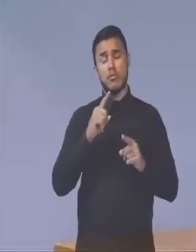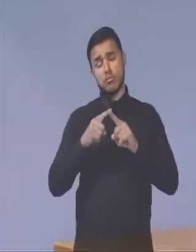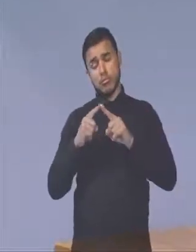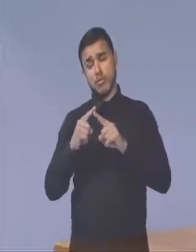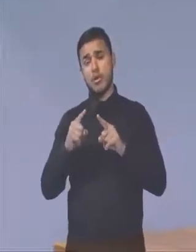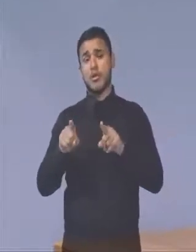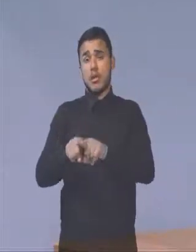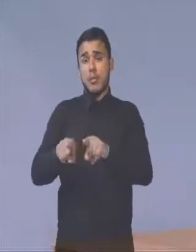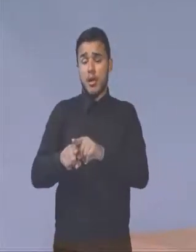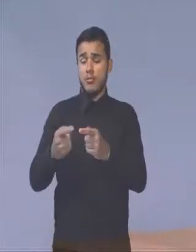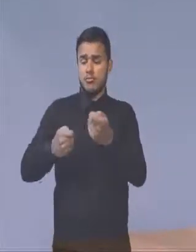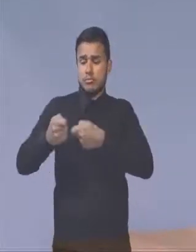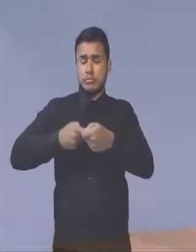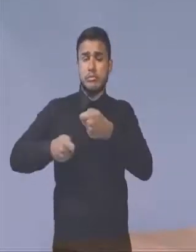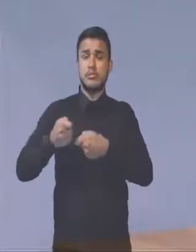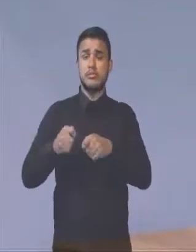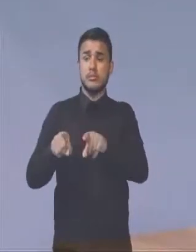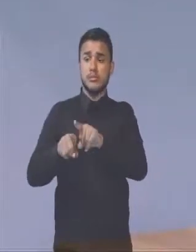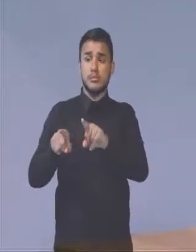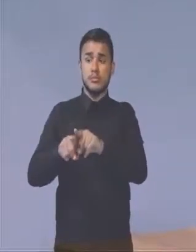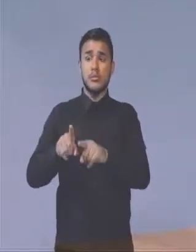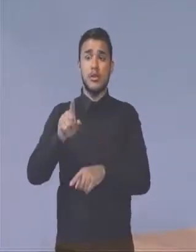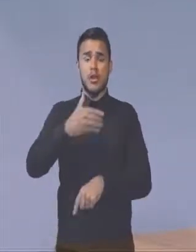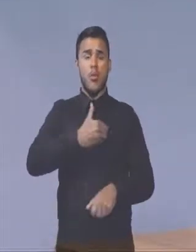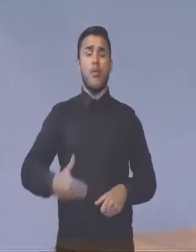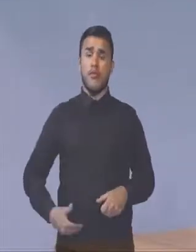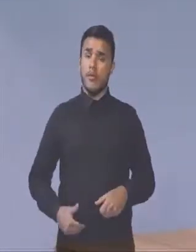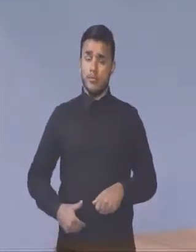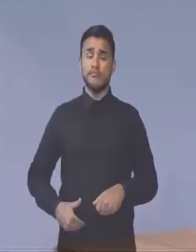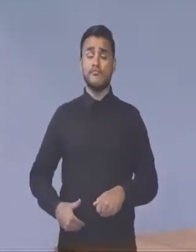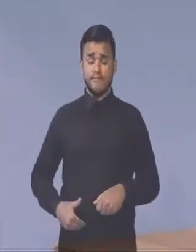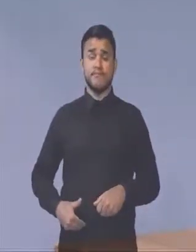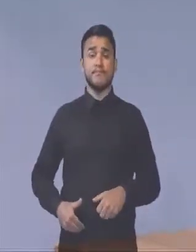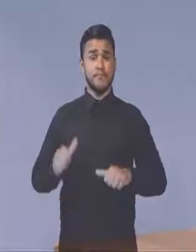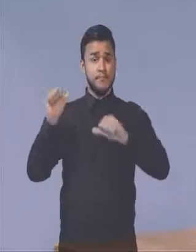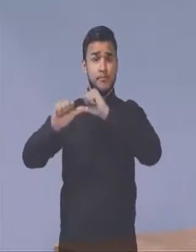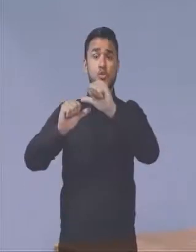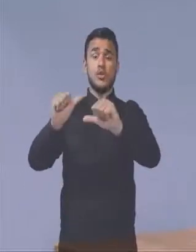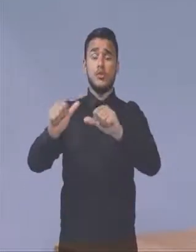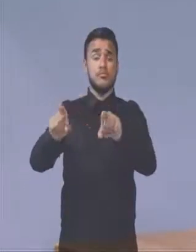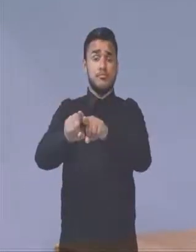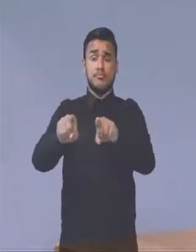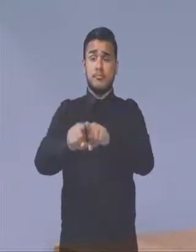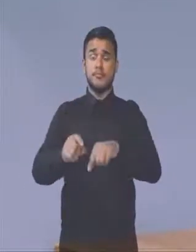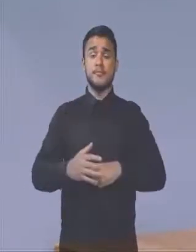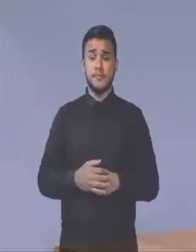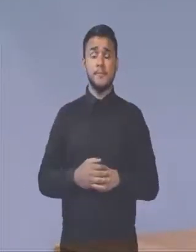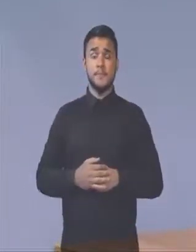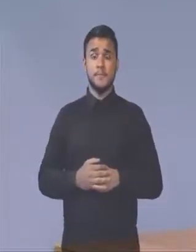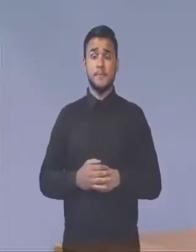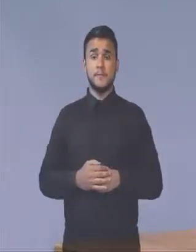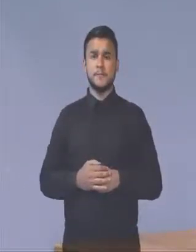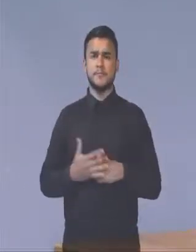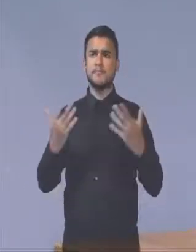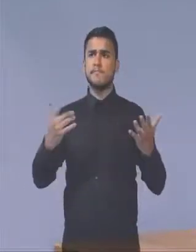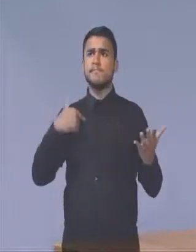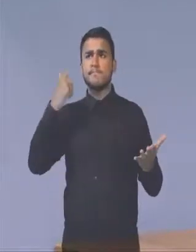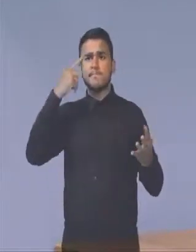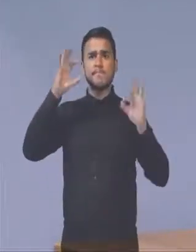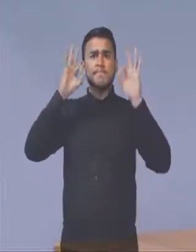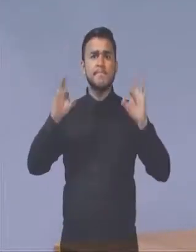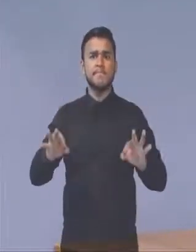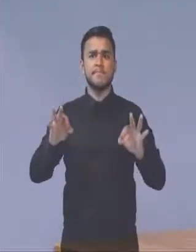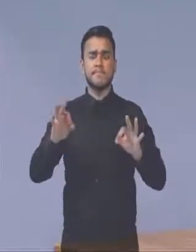questão econômica e, óbvio, que cairia na questão governamental, não teria como, né? Quer dizer, as incertezas governamentais, quer